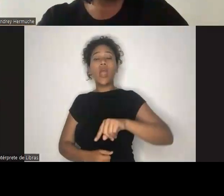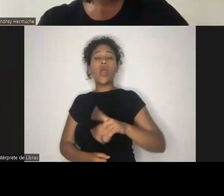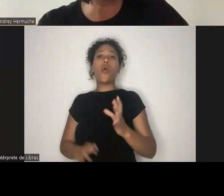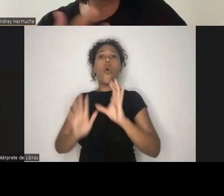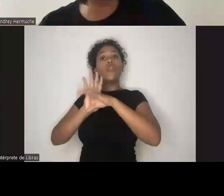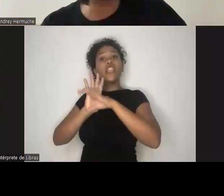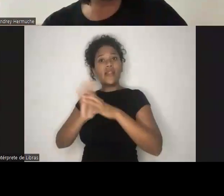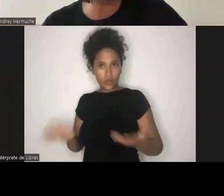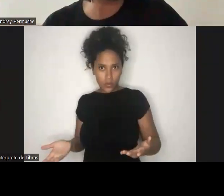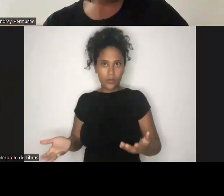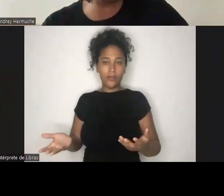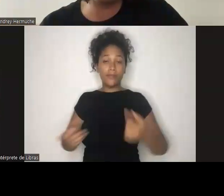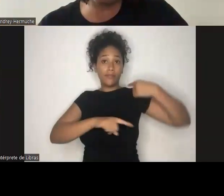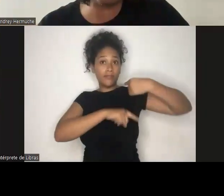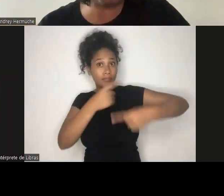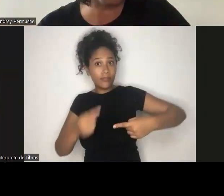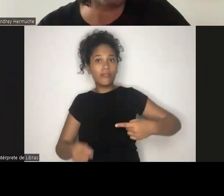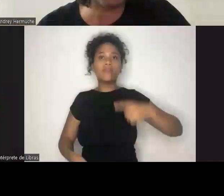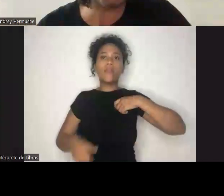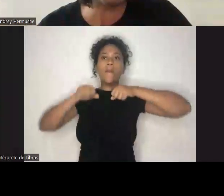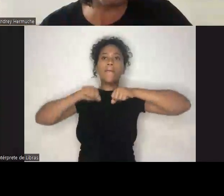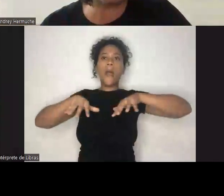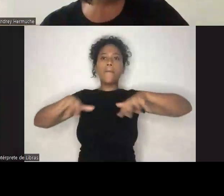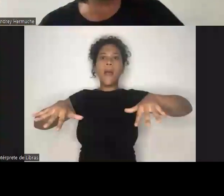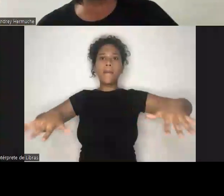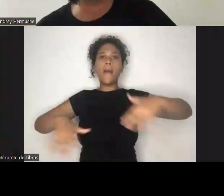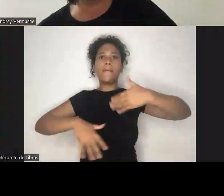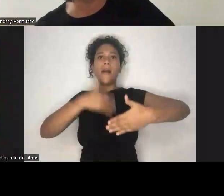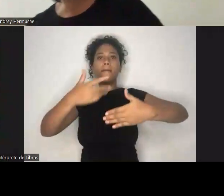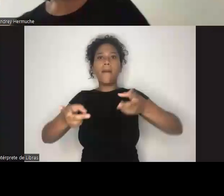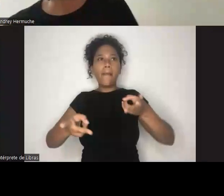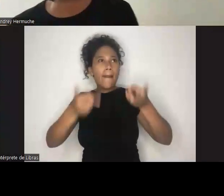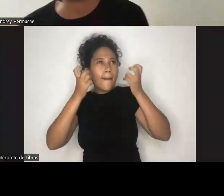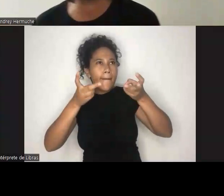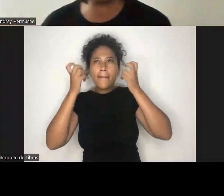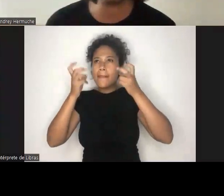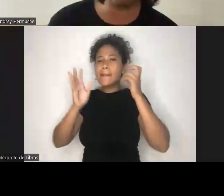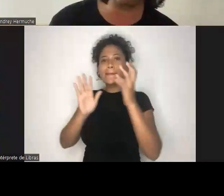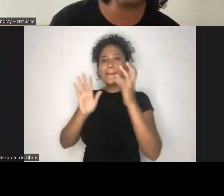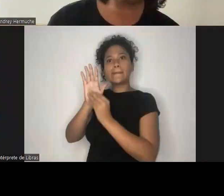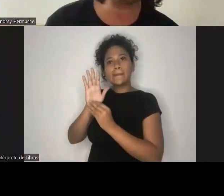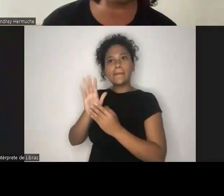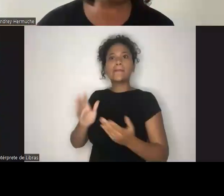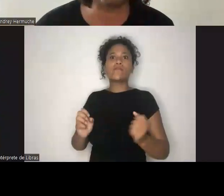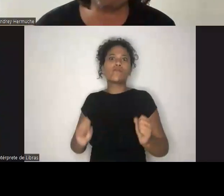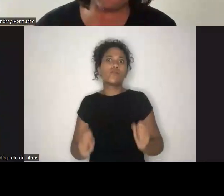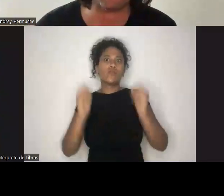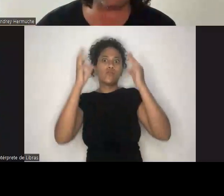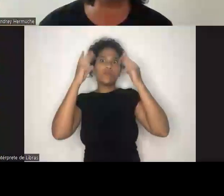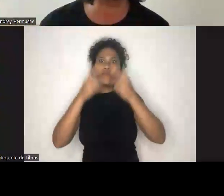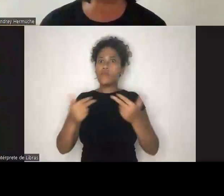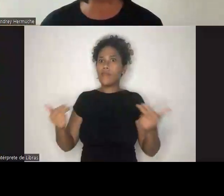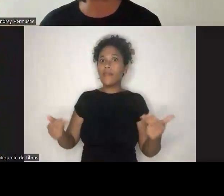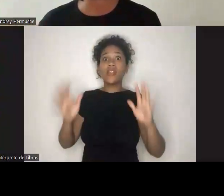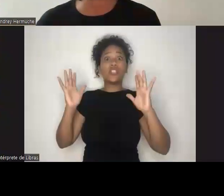Isso tudo foi desencadeando aí percepções visuais de conteúdo em cenários de show que já estão